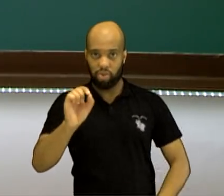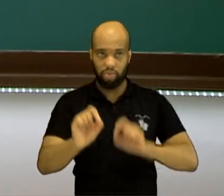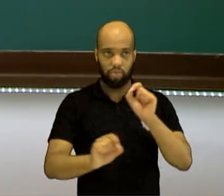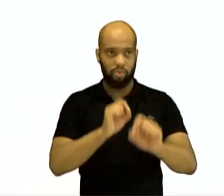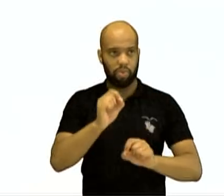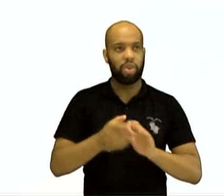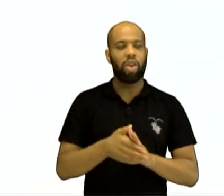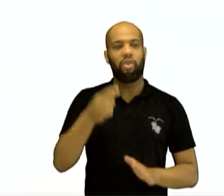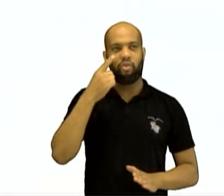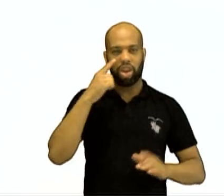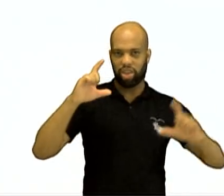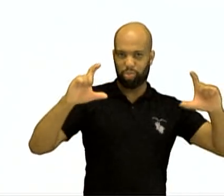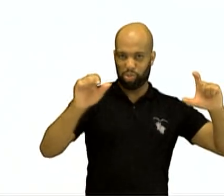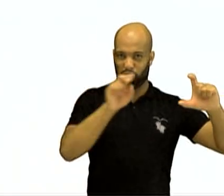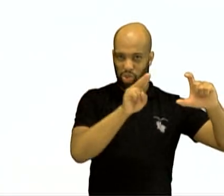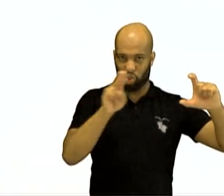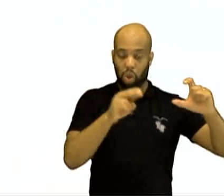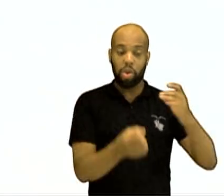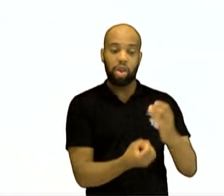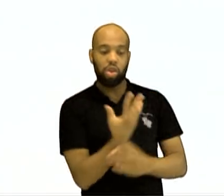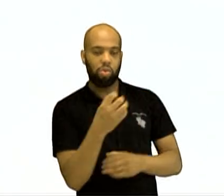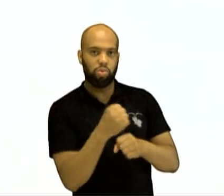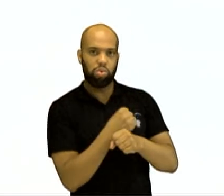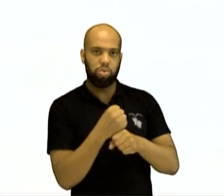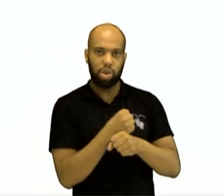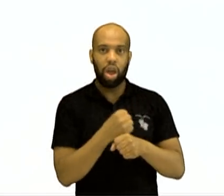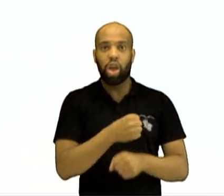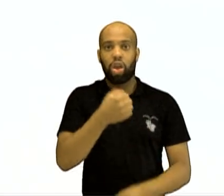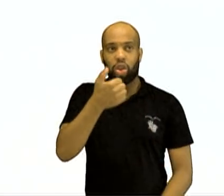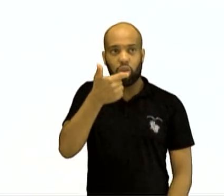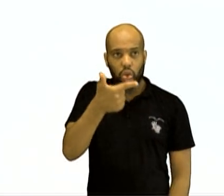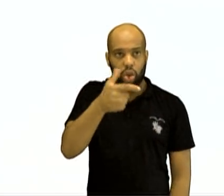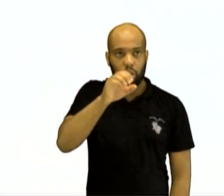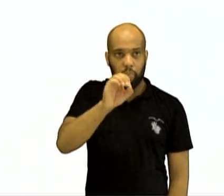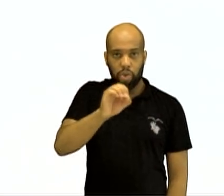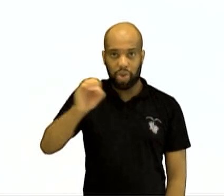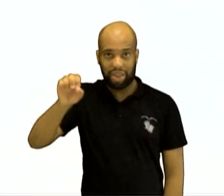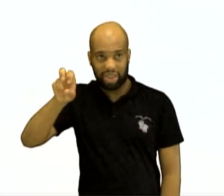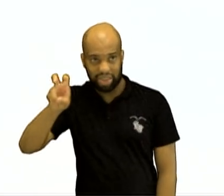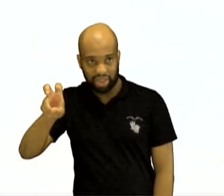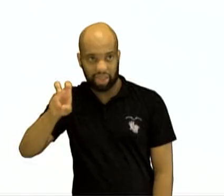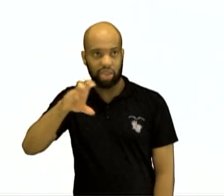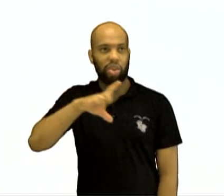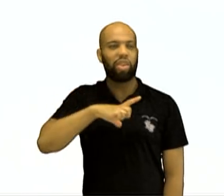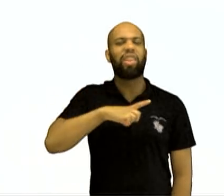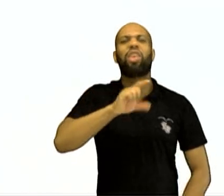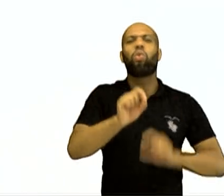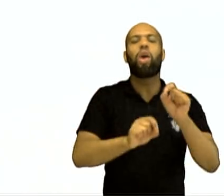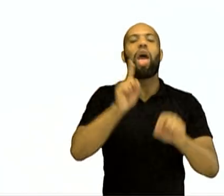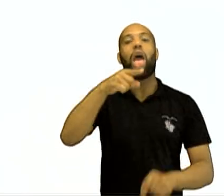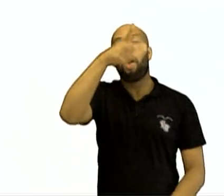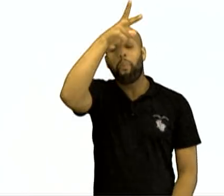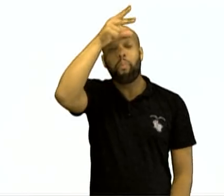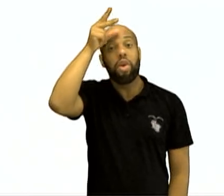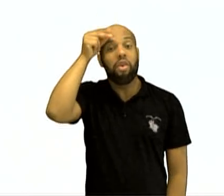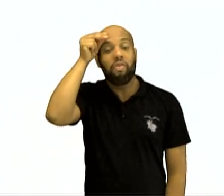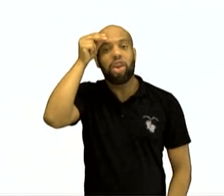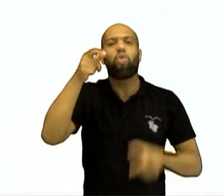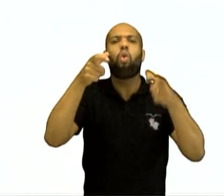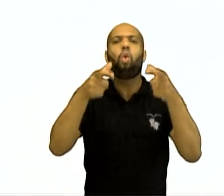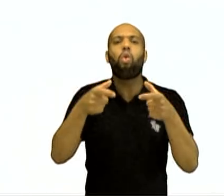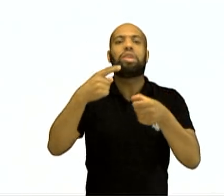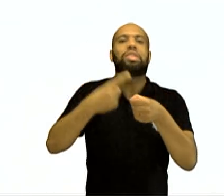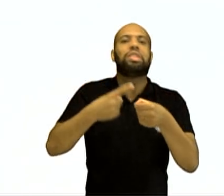Climate Leadership Group, né? Foi criado em 2005 pelo Ken Livingstone, ele era o prefeito de Londres na época, né? E ele